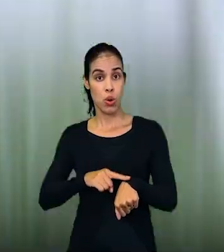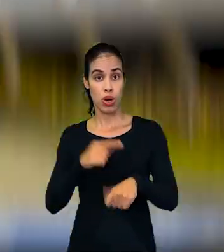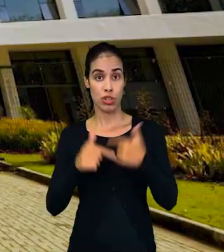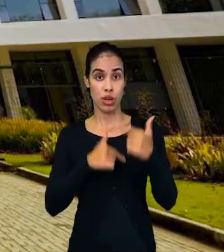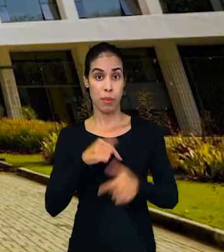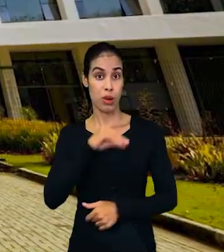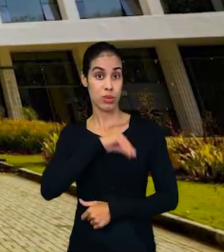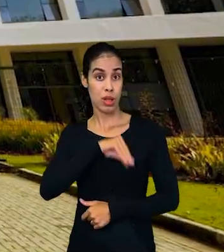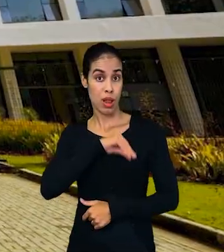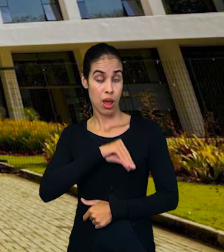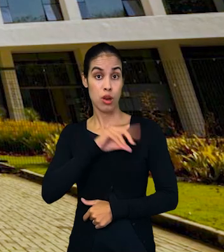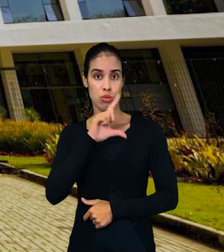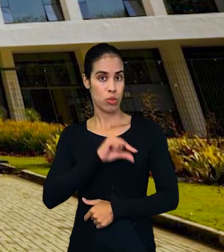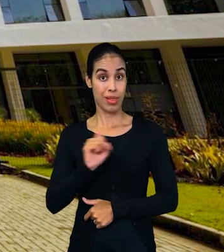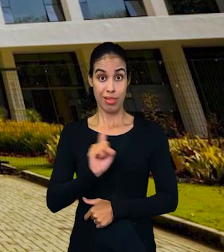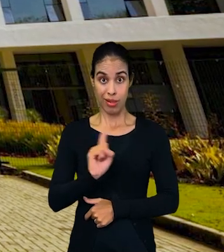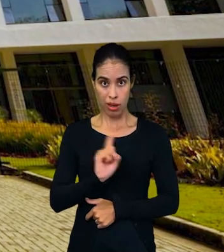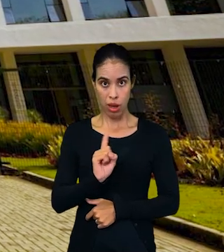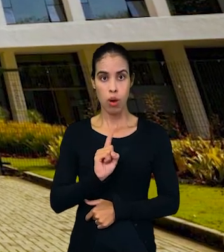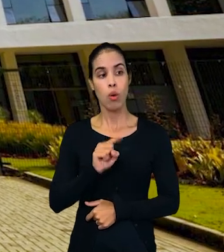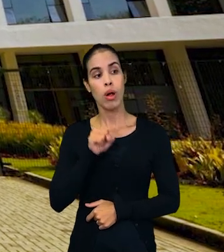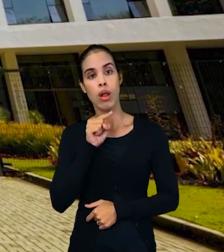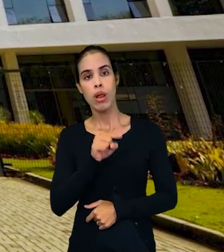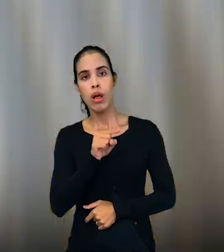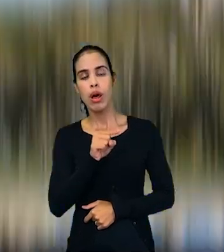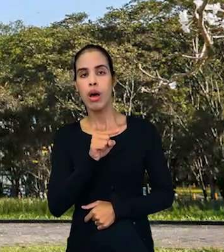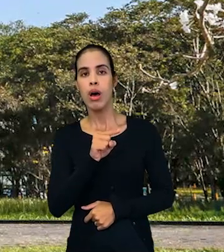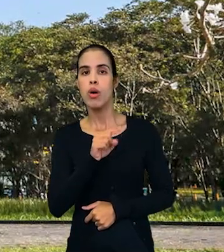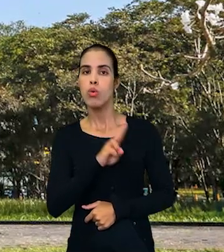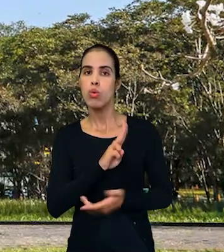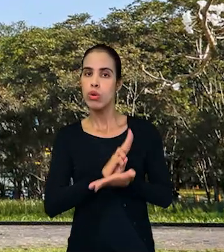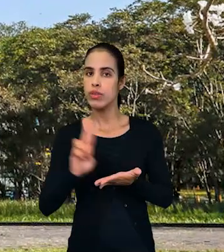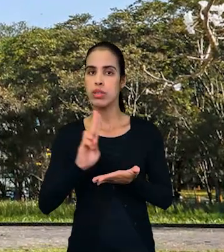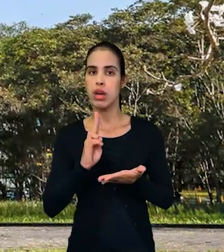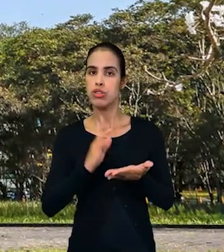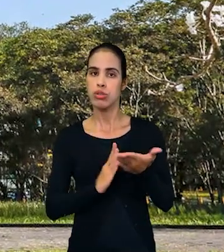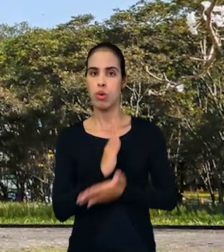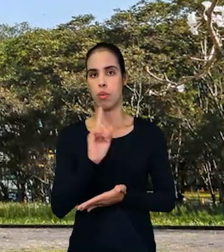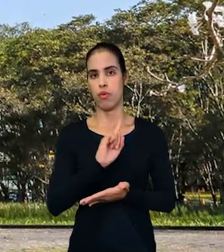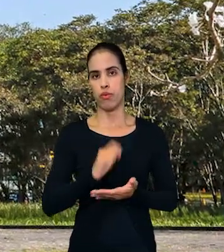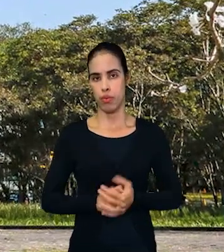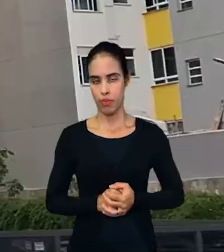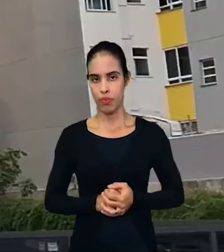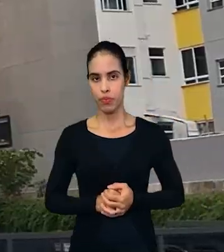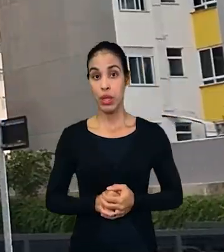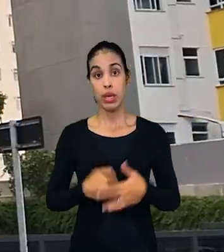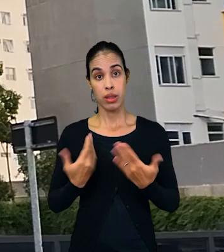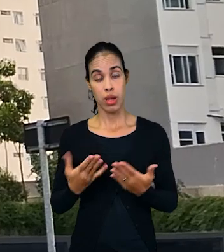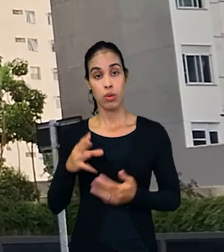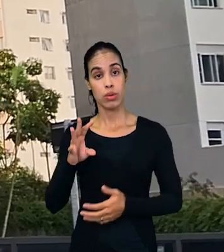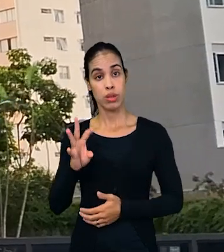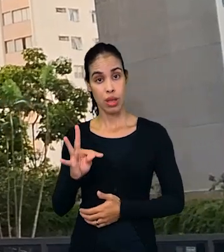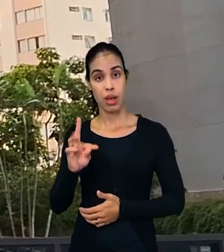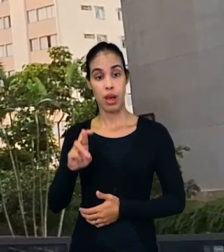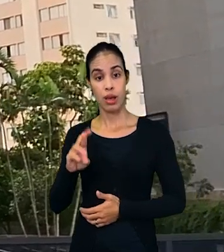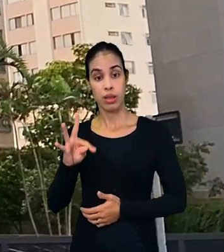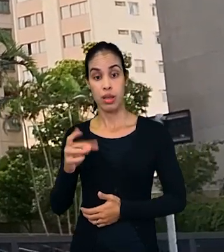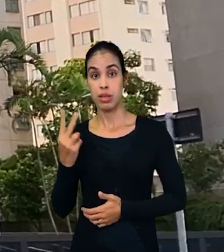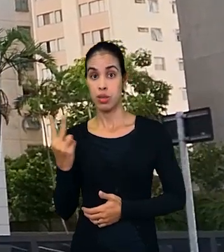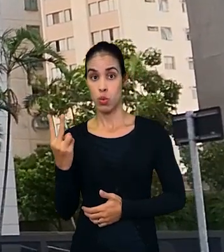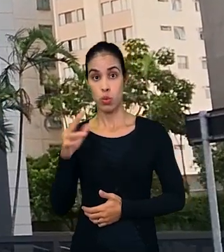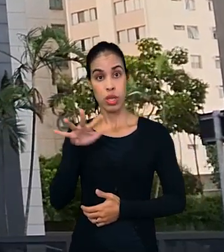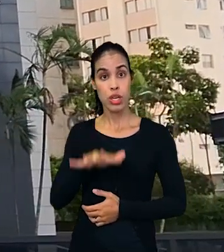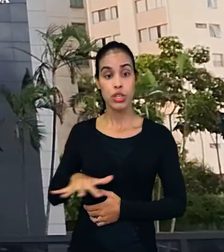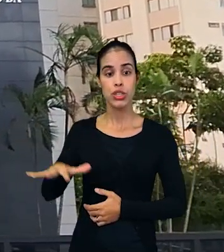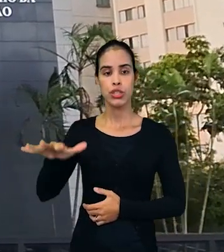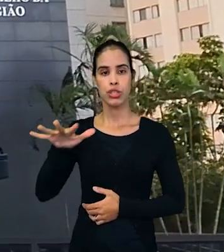sem alteração de salário foi negado administrativamente pela Universidade de São Paulo. Na Justiça, o Tribunal Regional